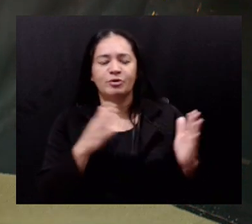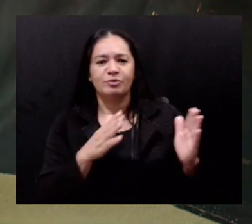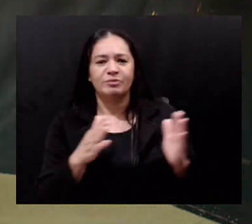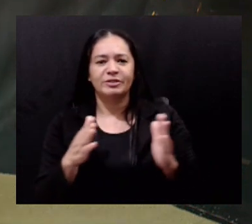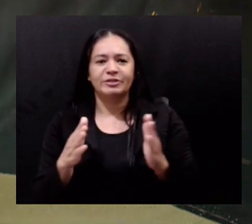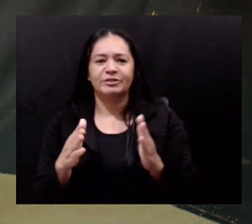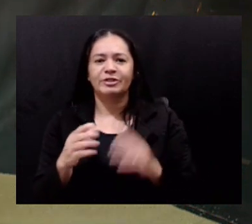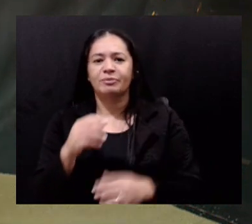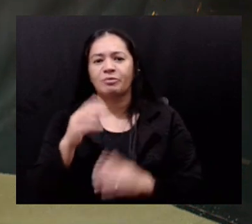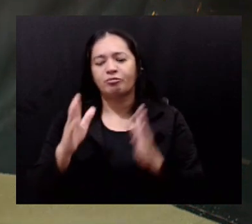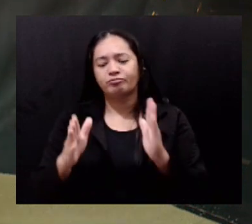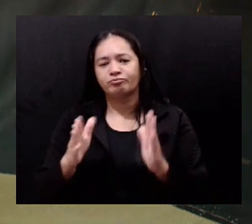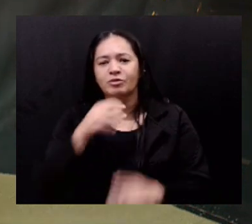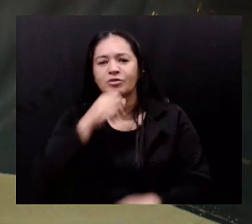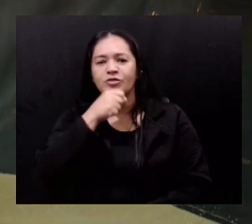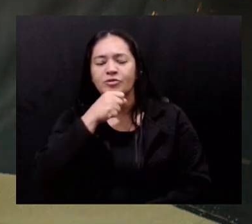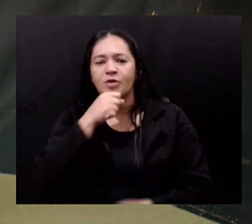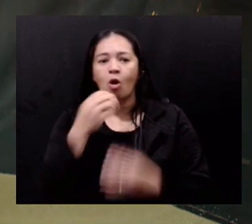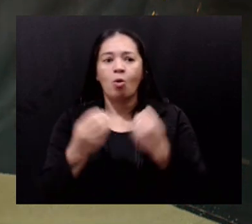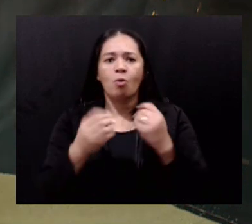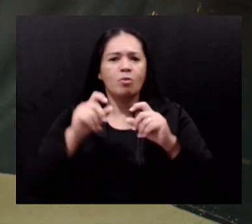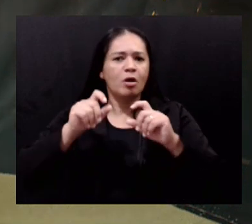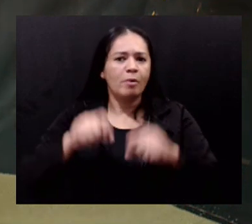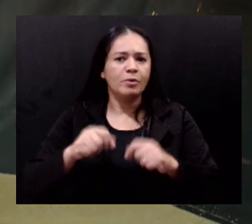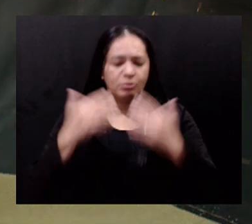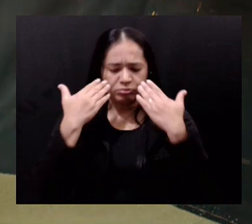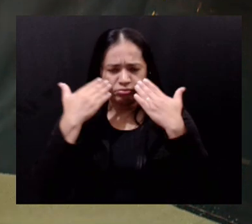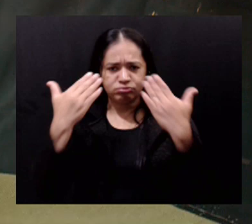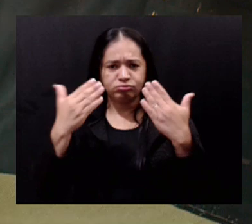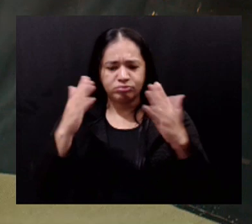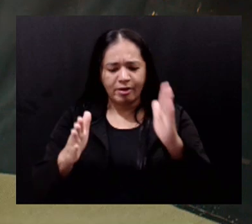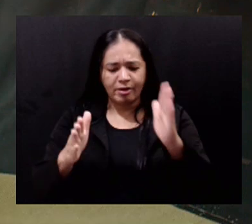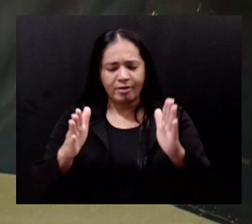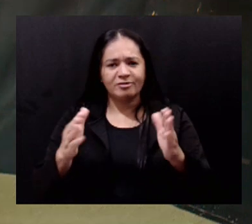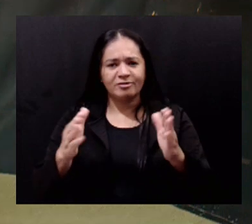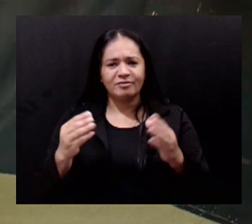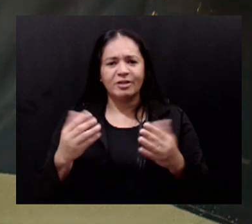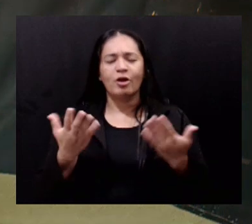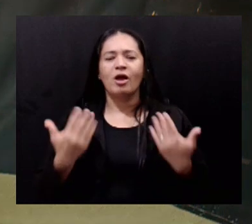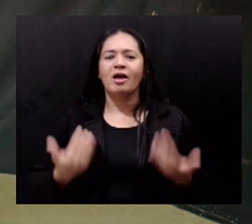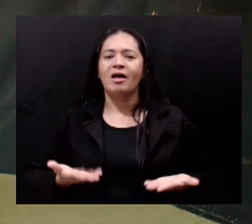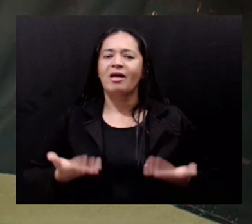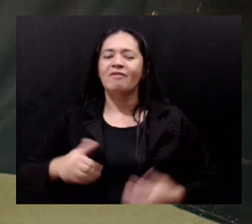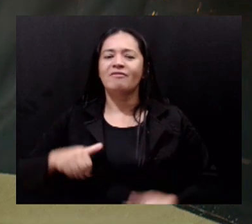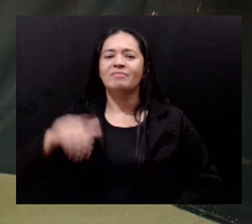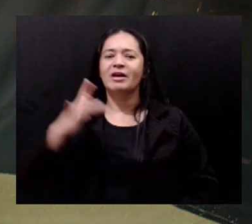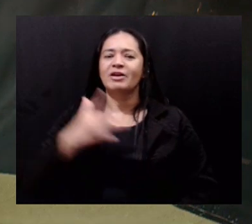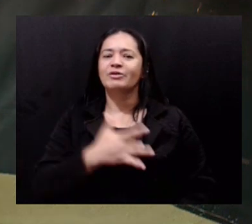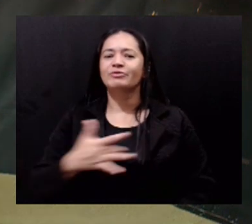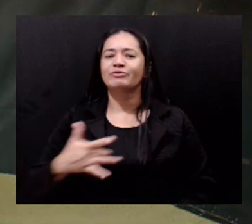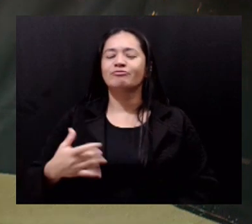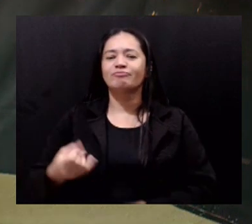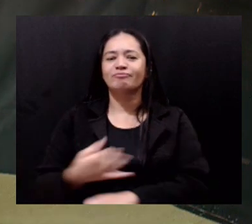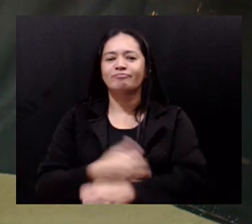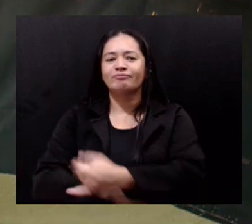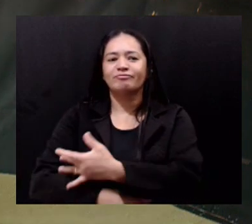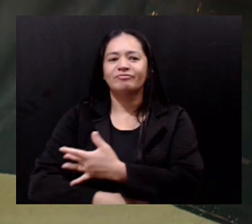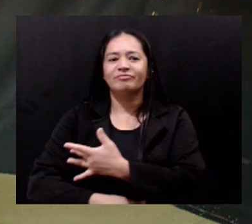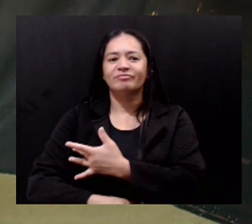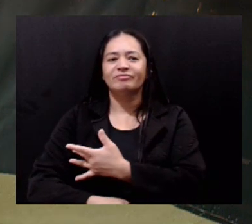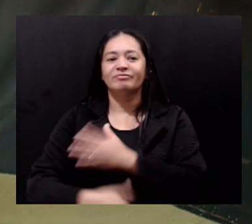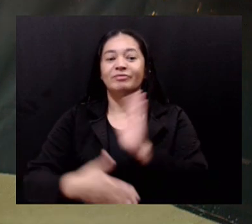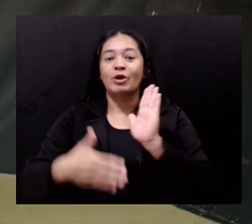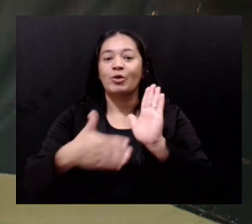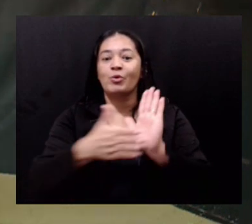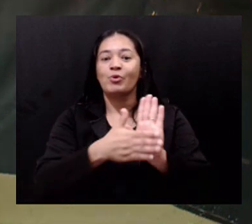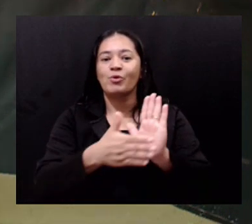como é possível encarar essa fase, gente, com mais leveza, com saúde emocional e com propósito. Esse